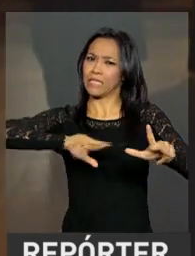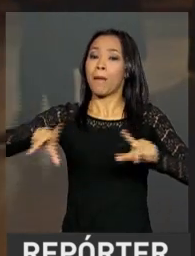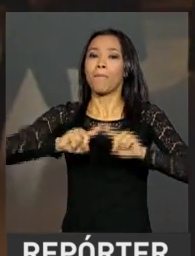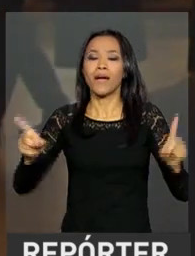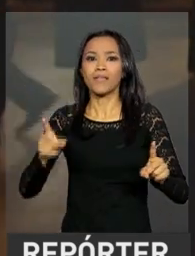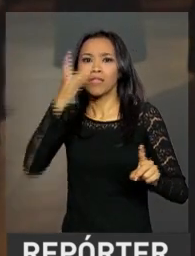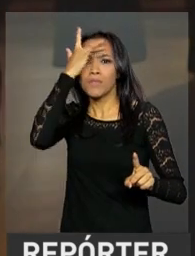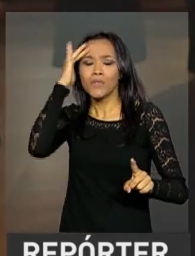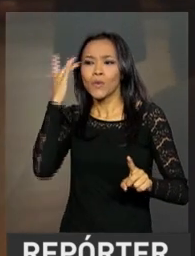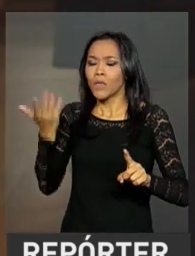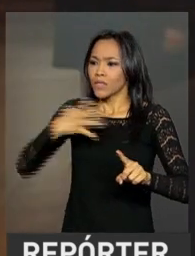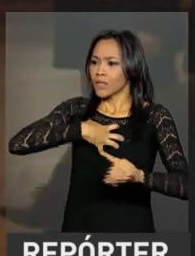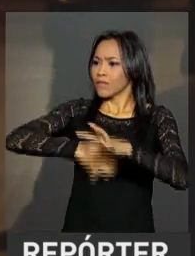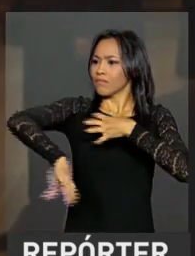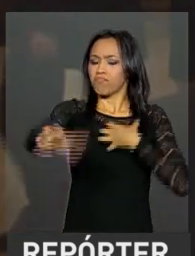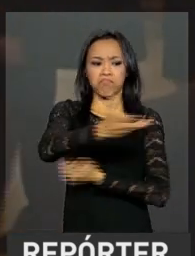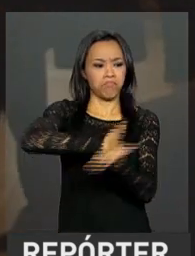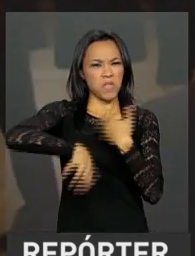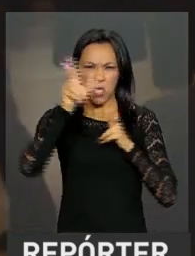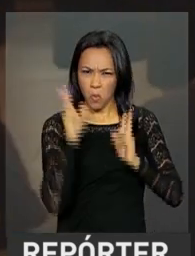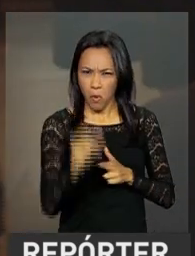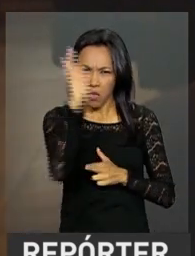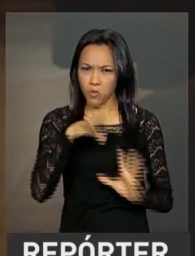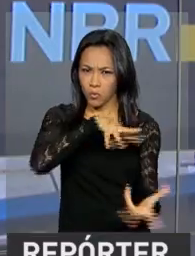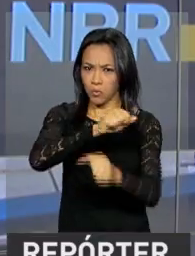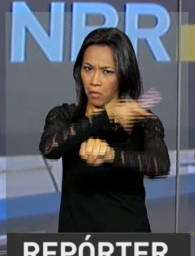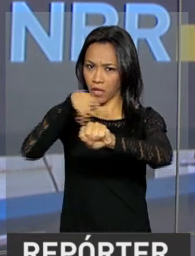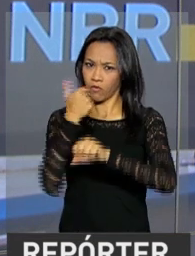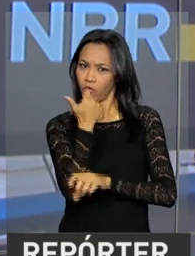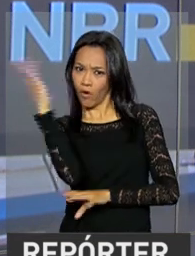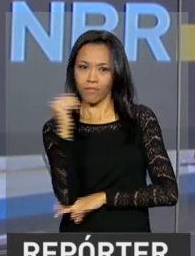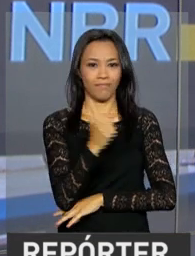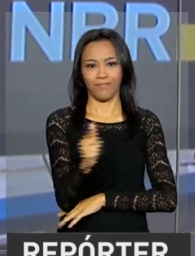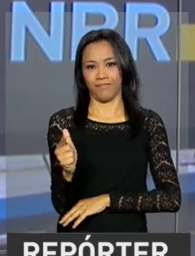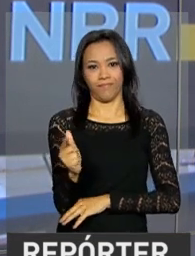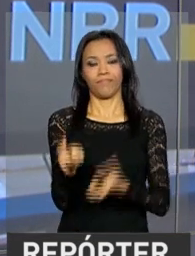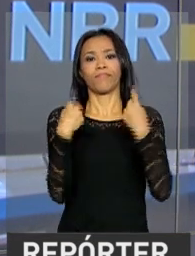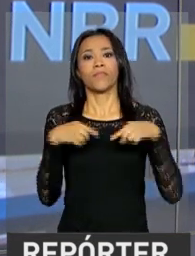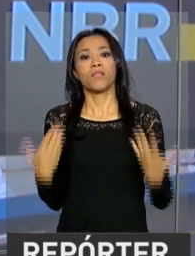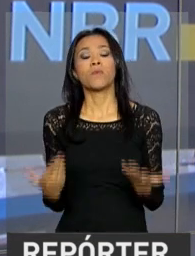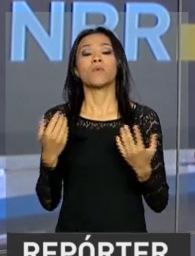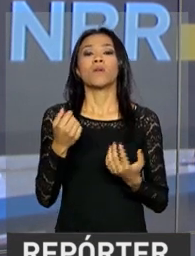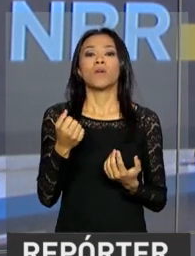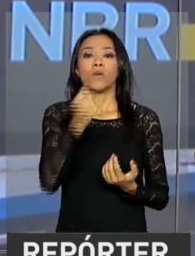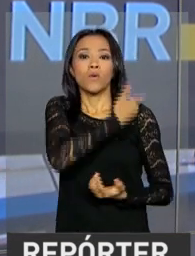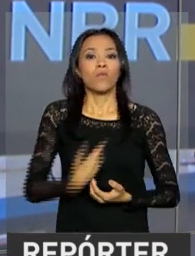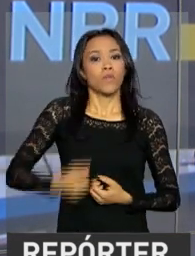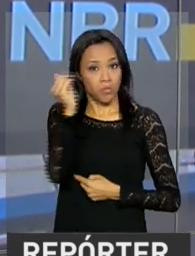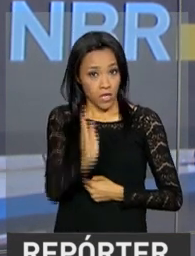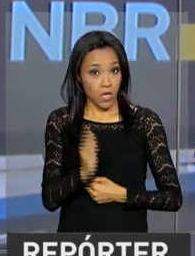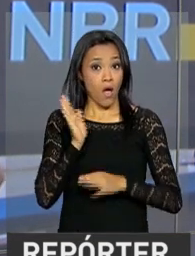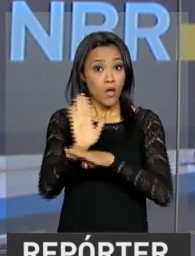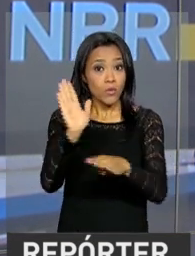humano não tem país no mundo que se iguale ao Brasil e o governo brasileiro ajuda o Chile a